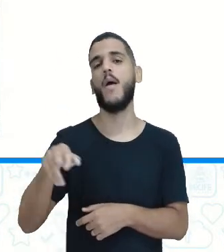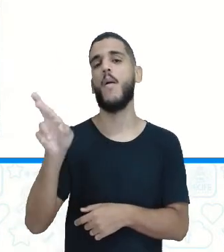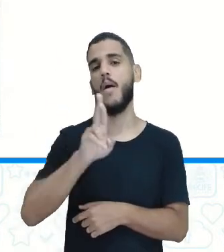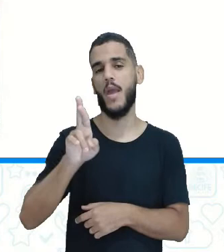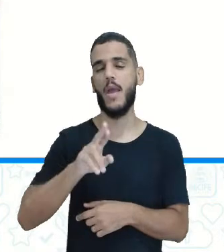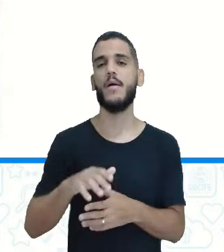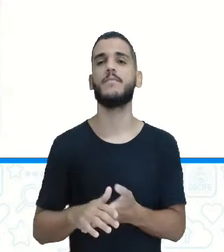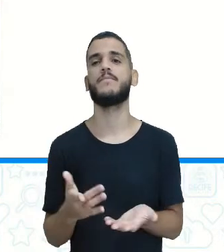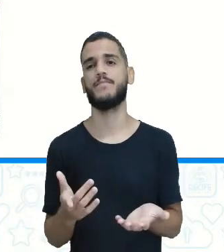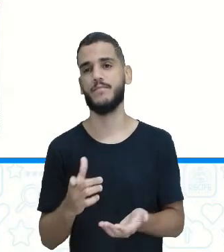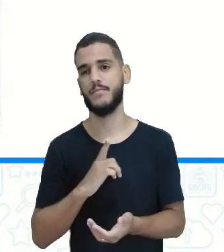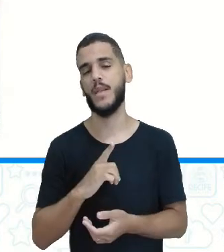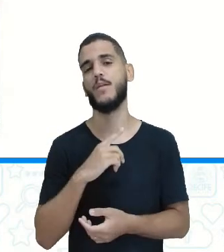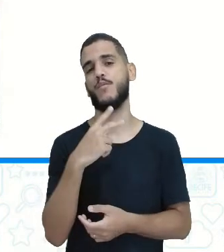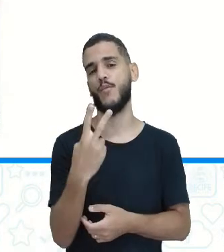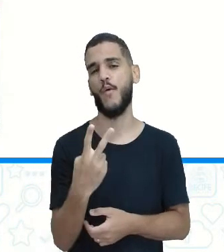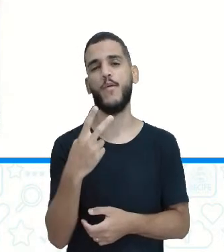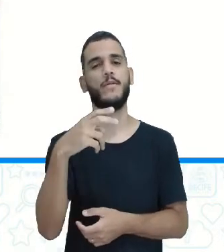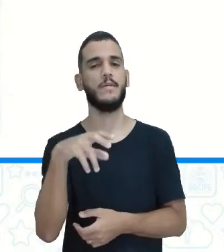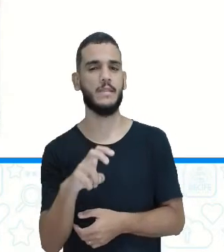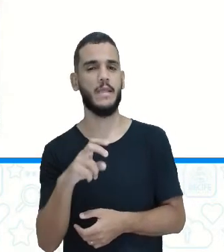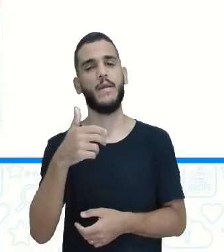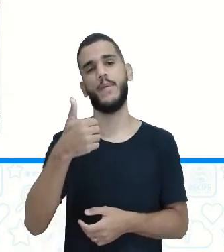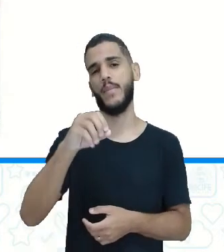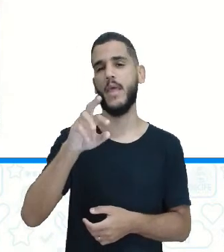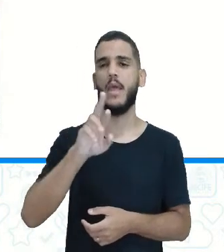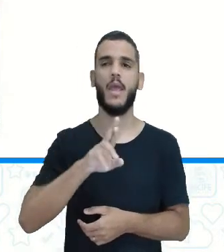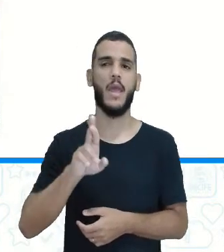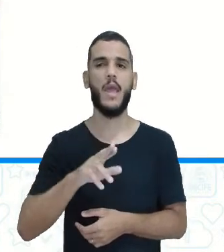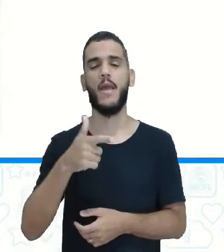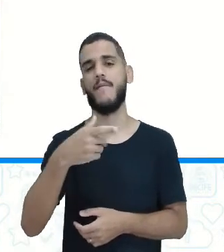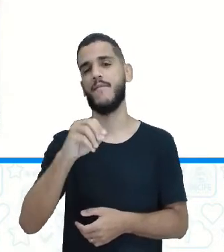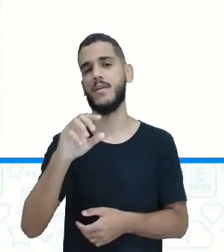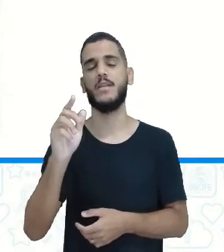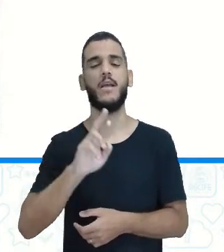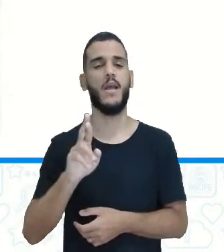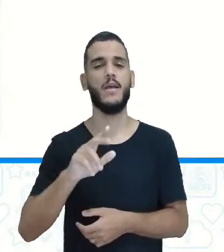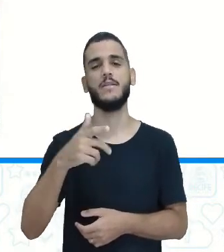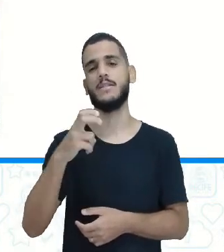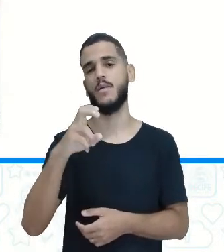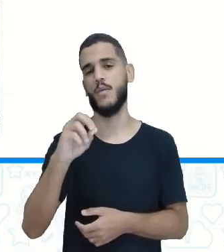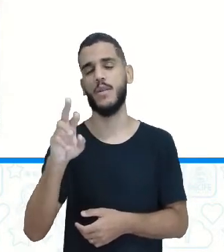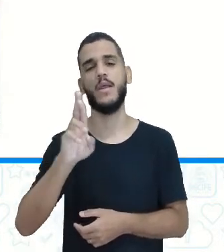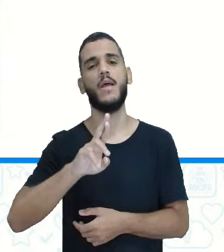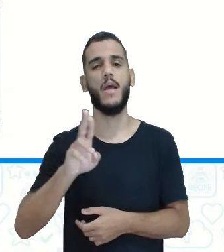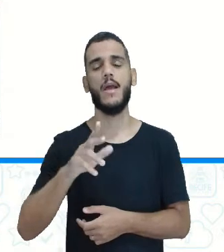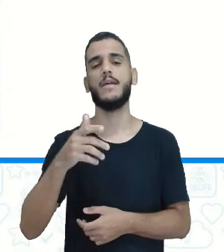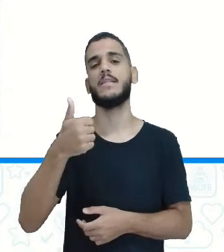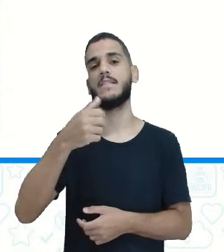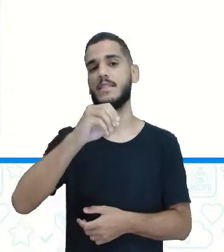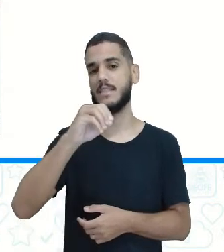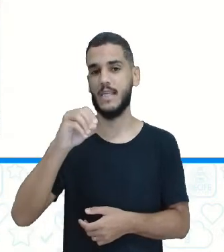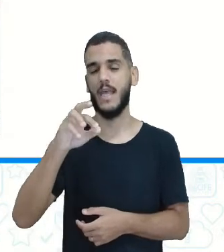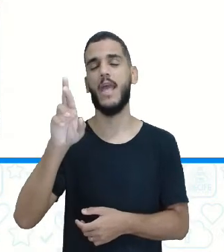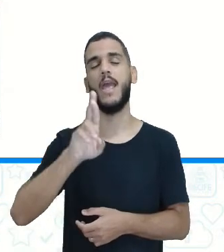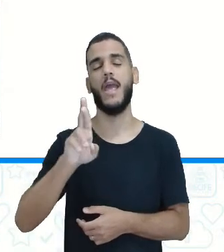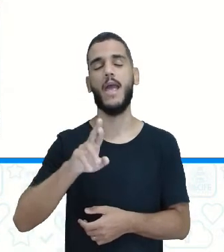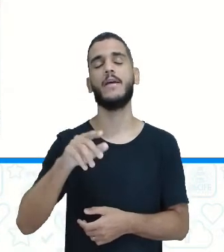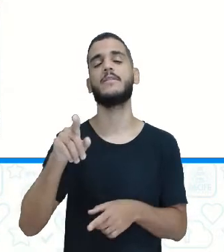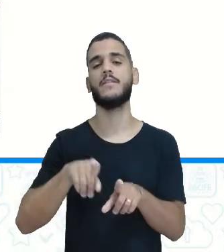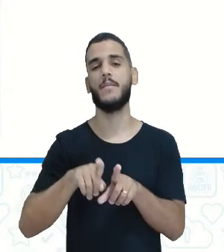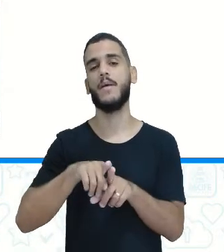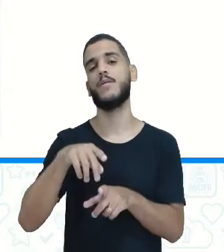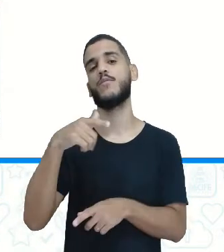de 2, de 5, de 10 reais, 20 reais, 50 reais, 100 reais e